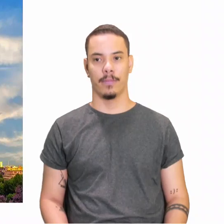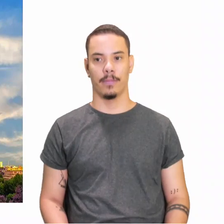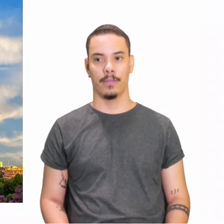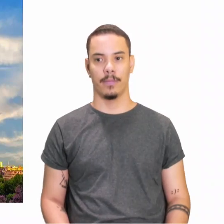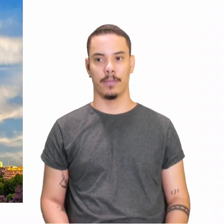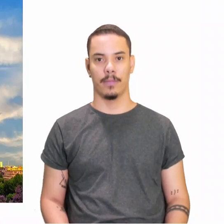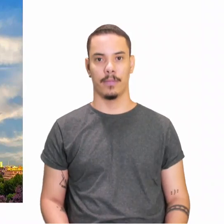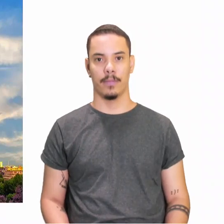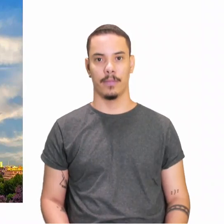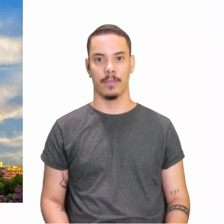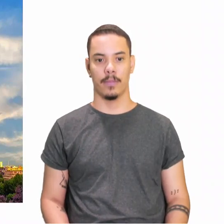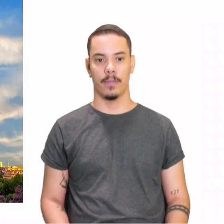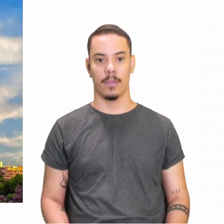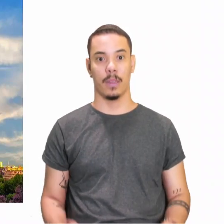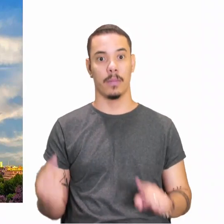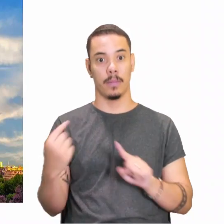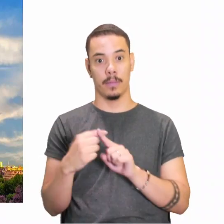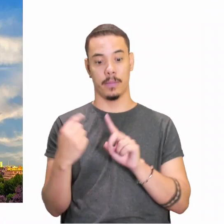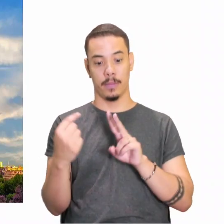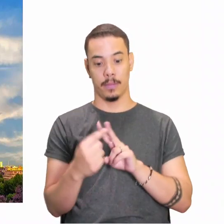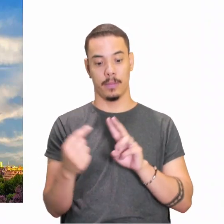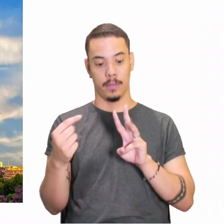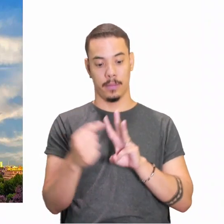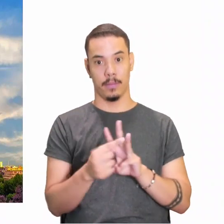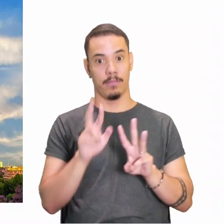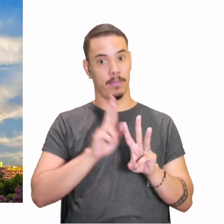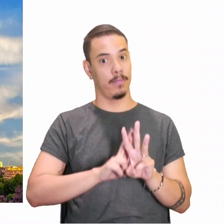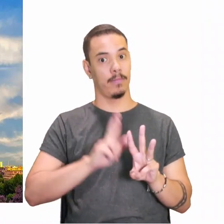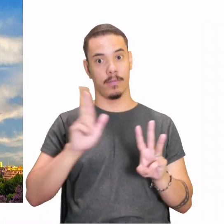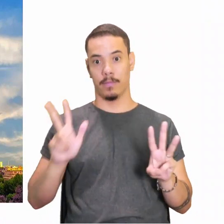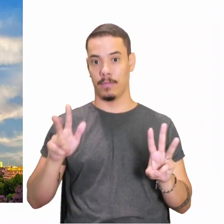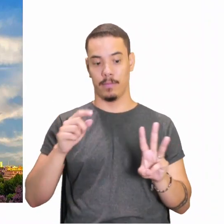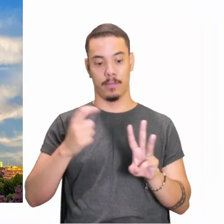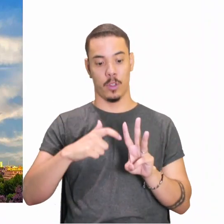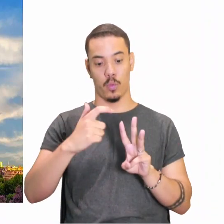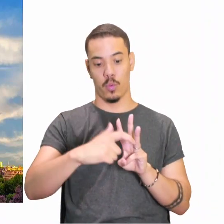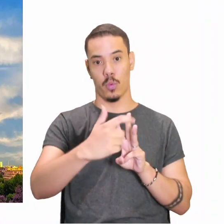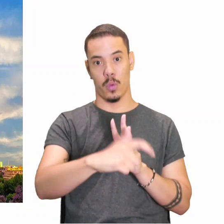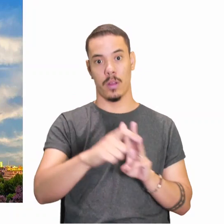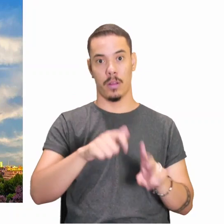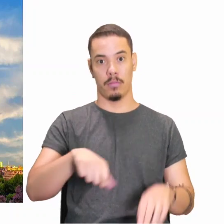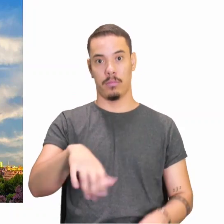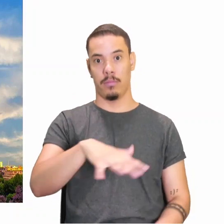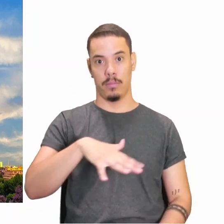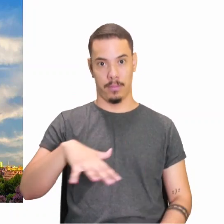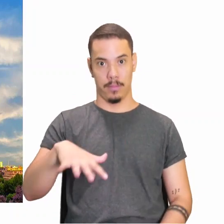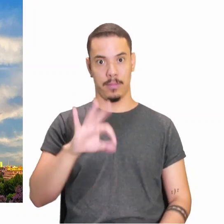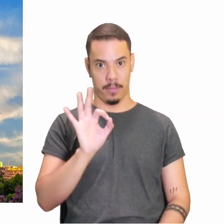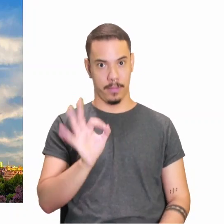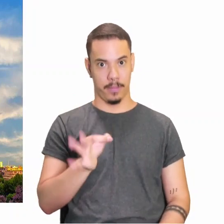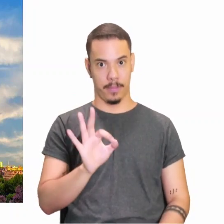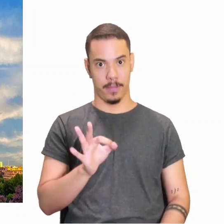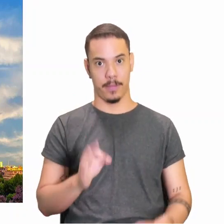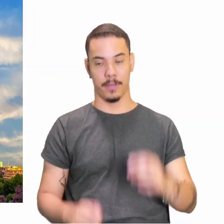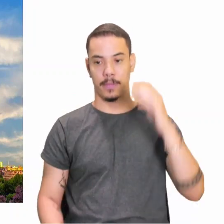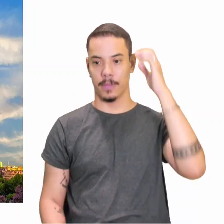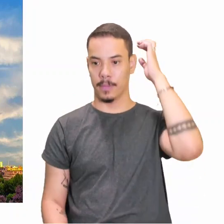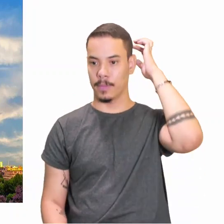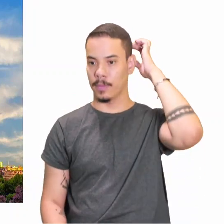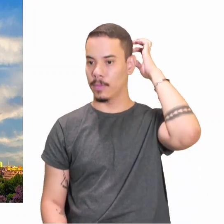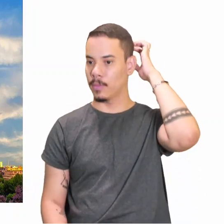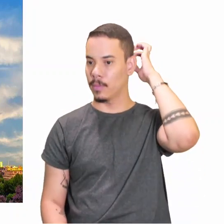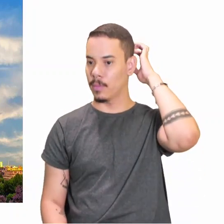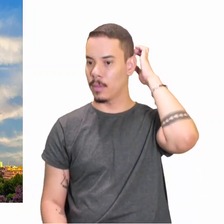3 ambientes diferentes, 3 espaços diferentes, 3 lugares diferentes, certo?